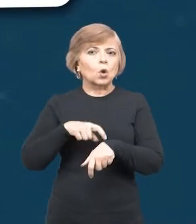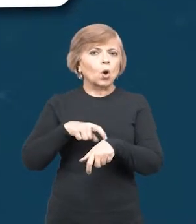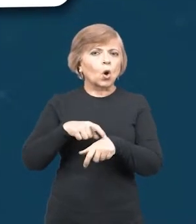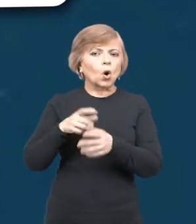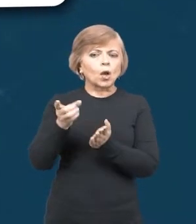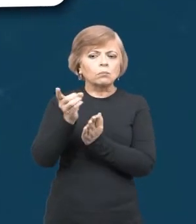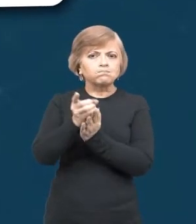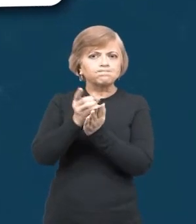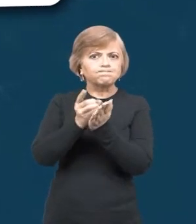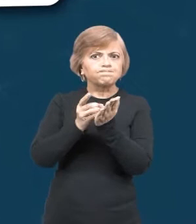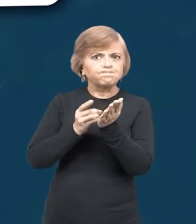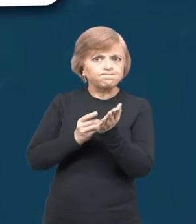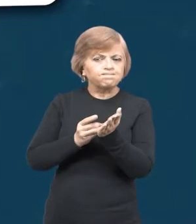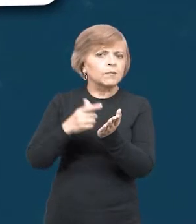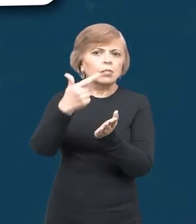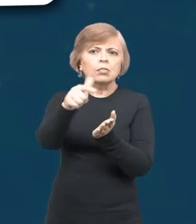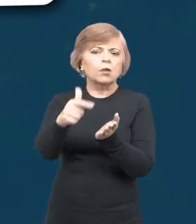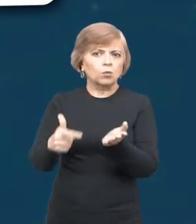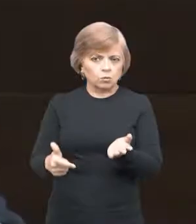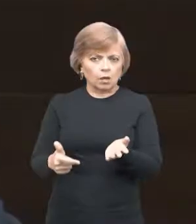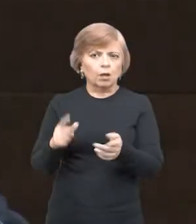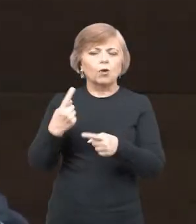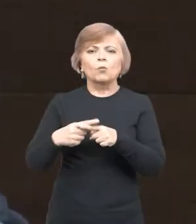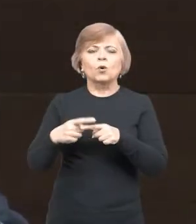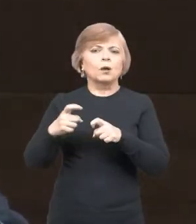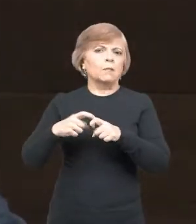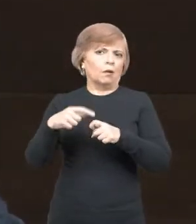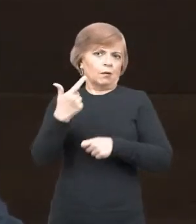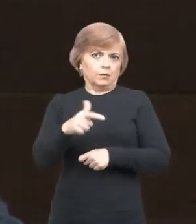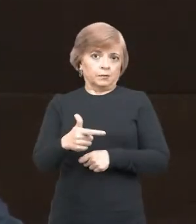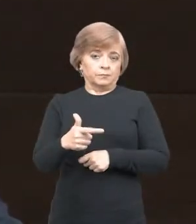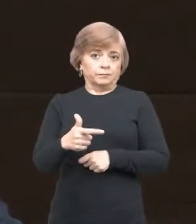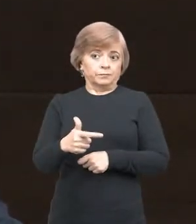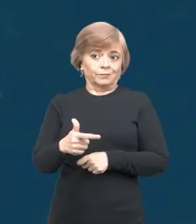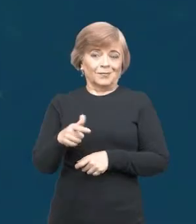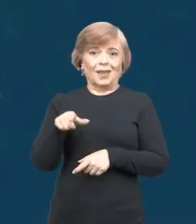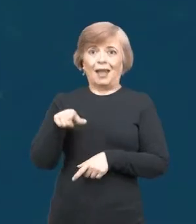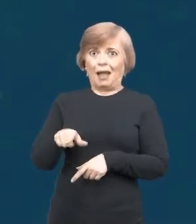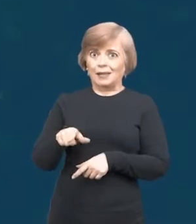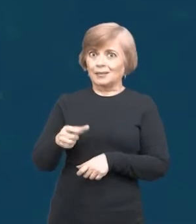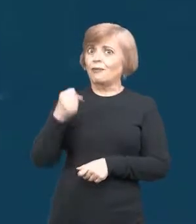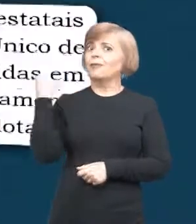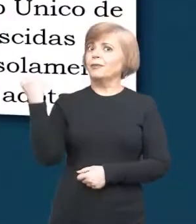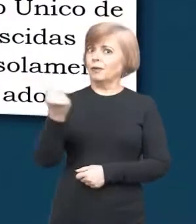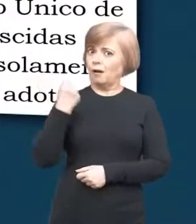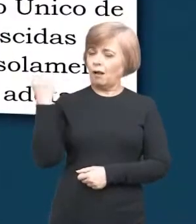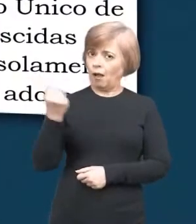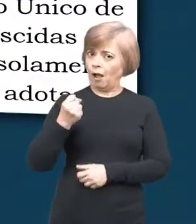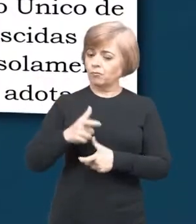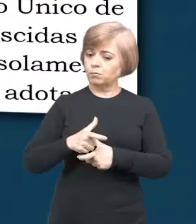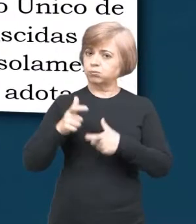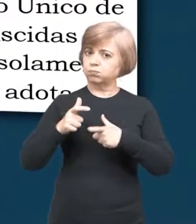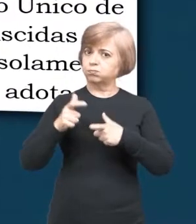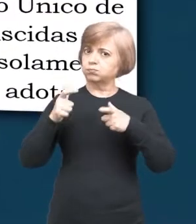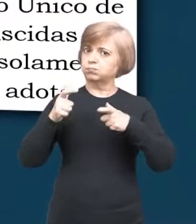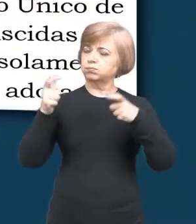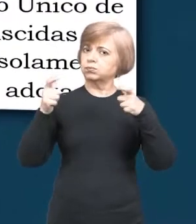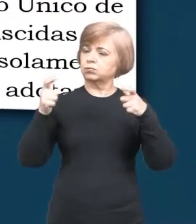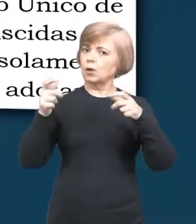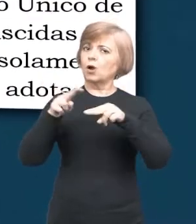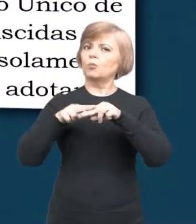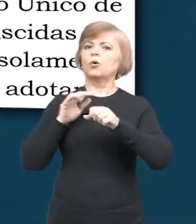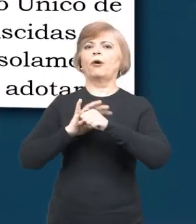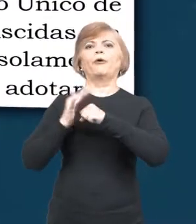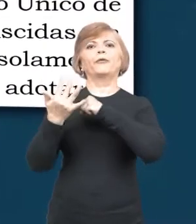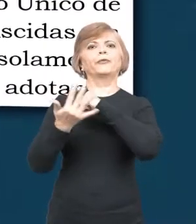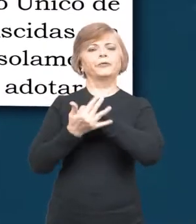tinha recebido assistência médica. A situação estava se agravando mais ainda em virtude da pandemia